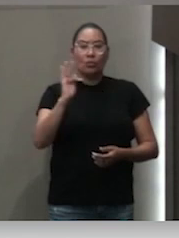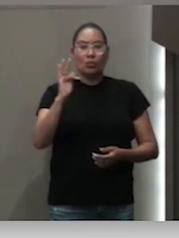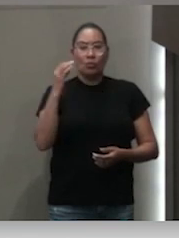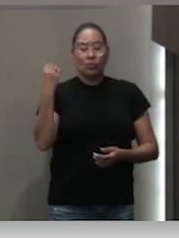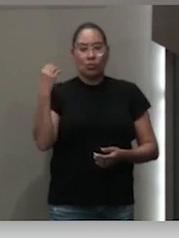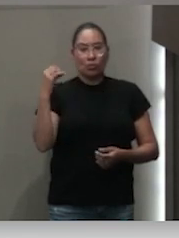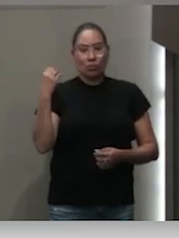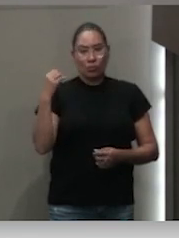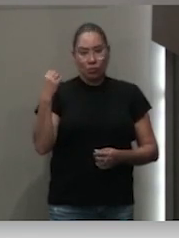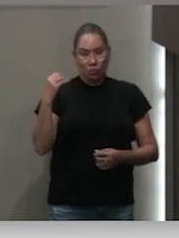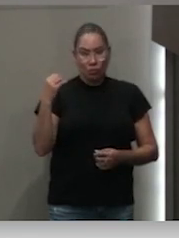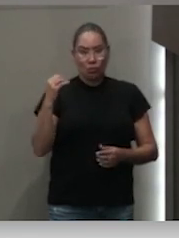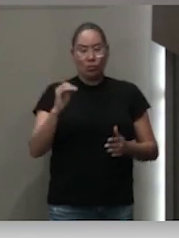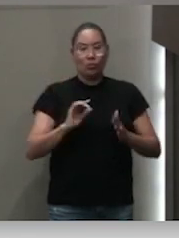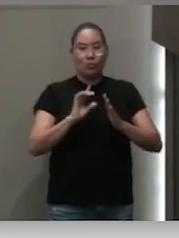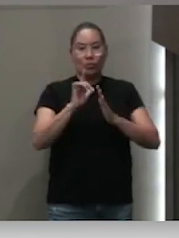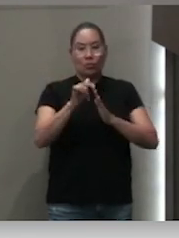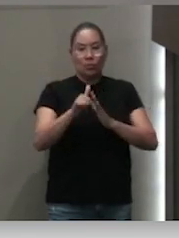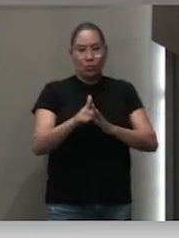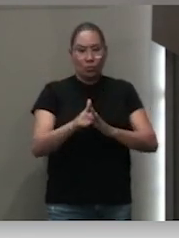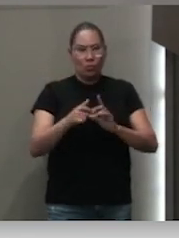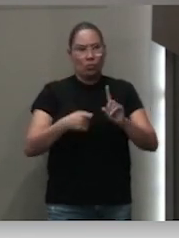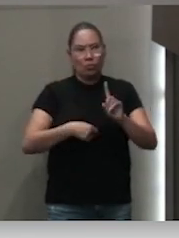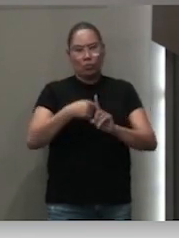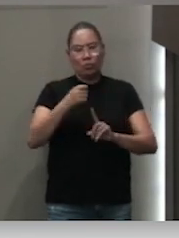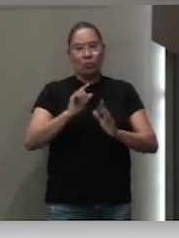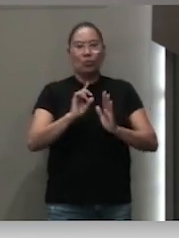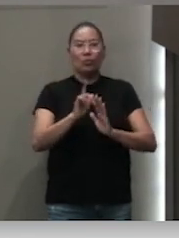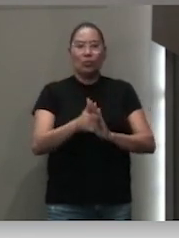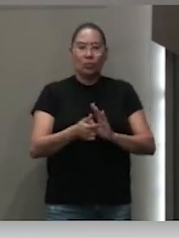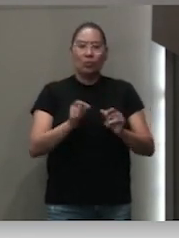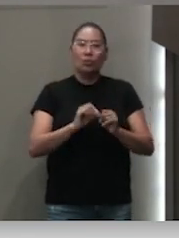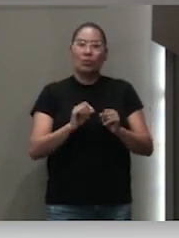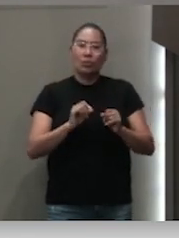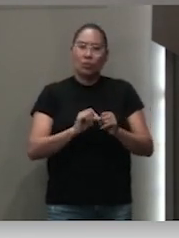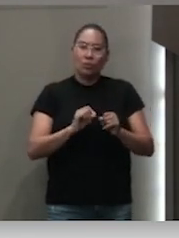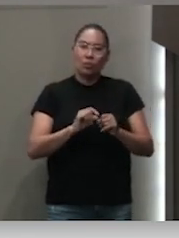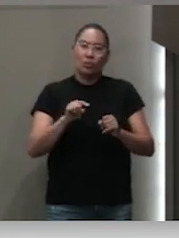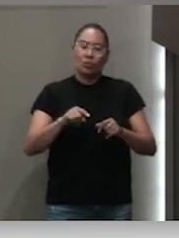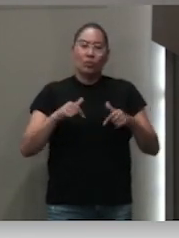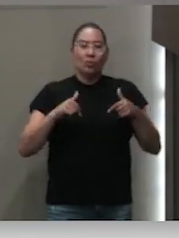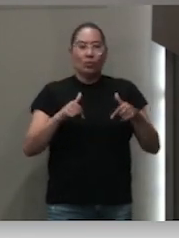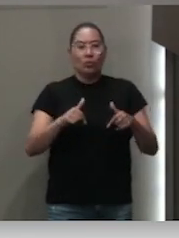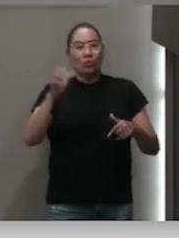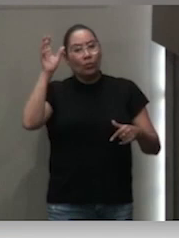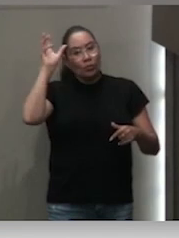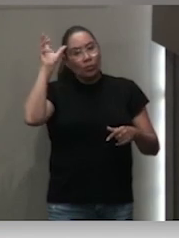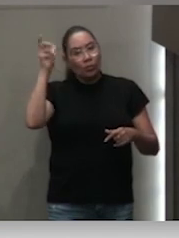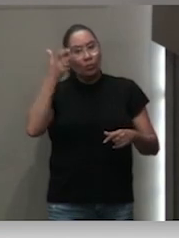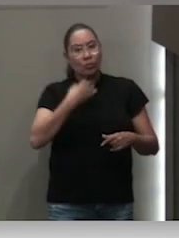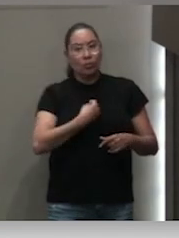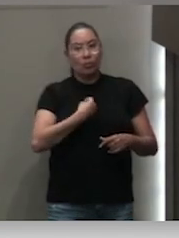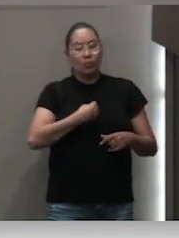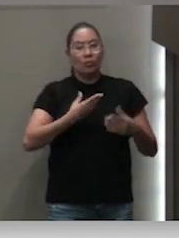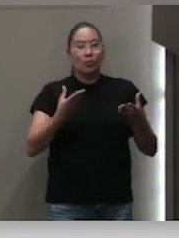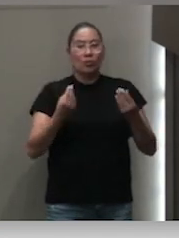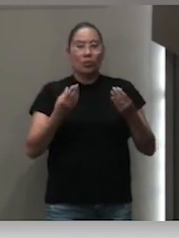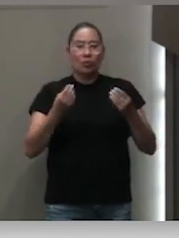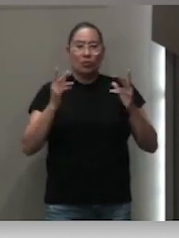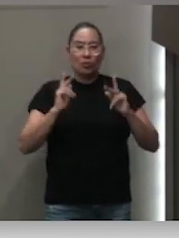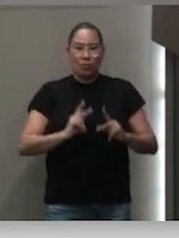Porto Alegre logo em seguida coisa de um mês depois foi feito esse mutirão e resolveu a vida de muita gente que